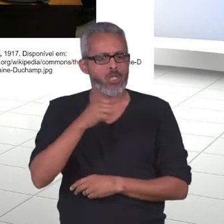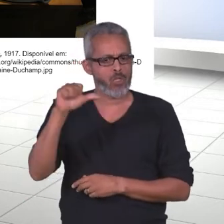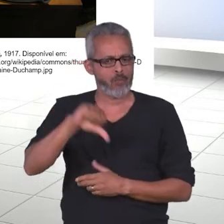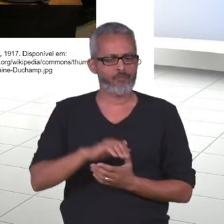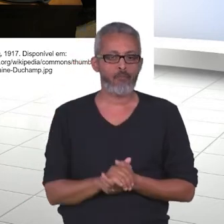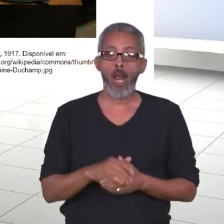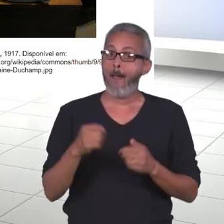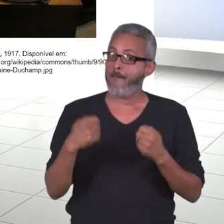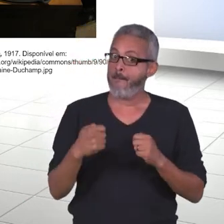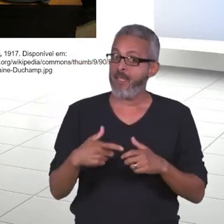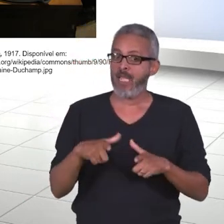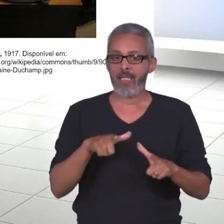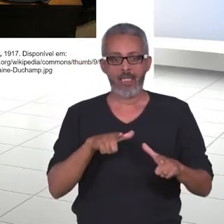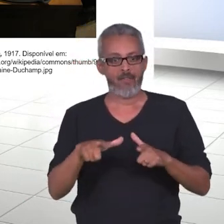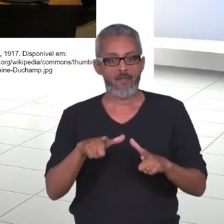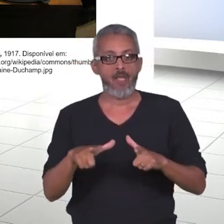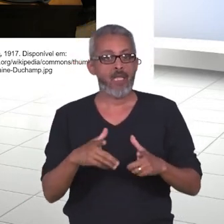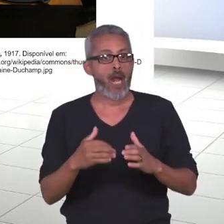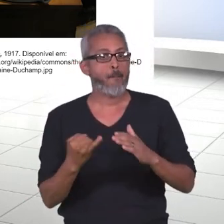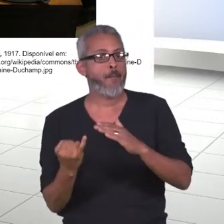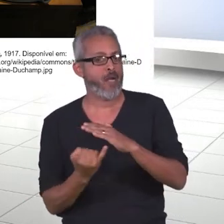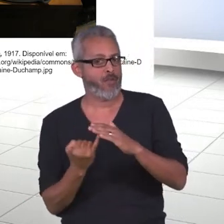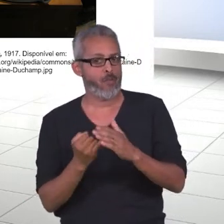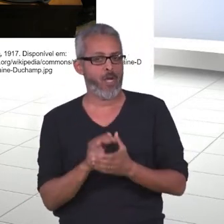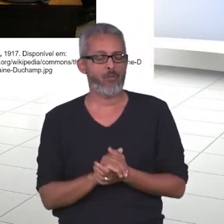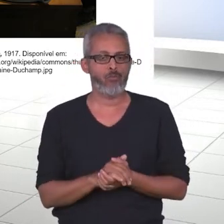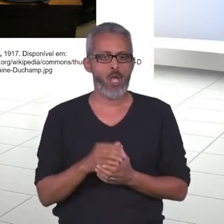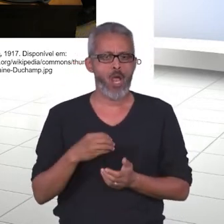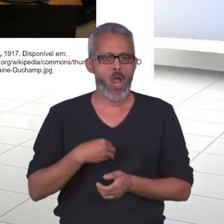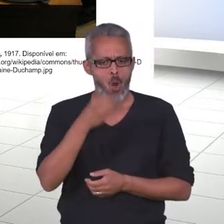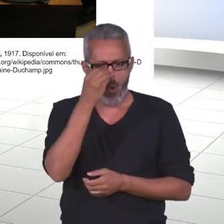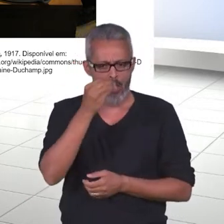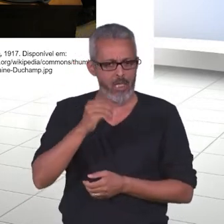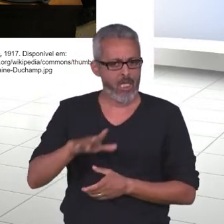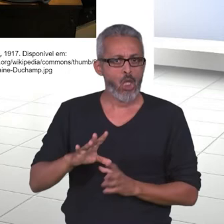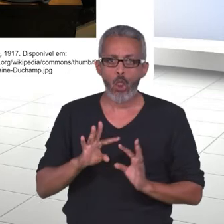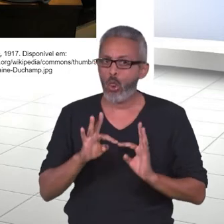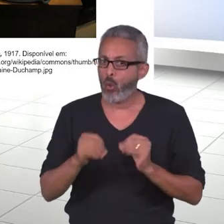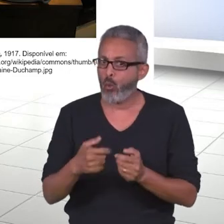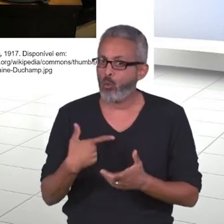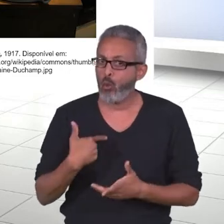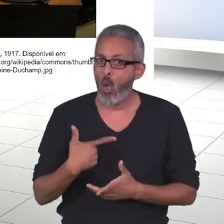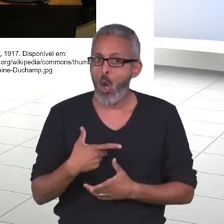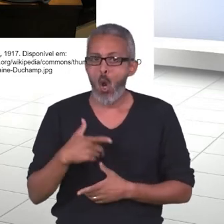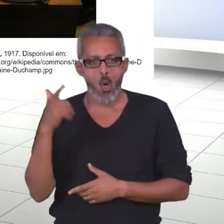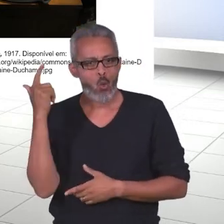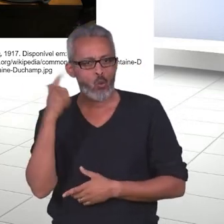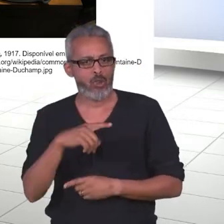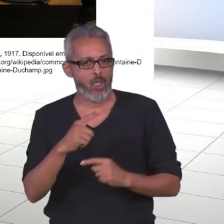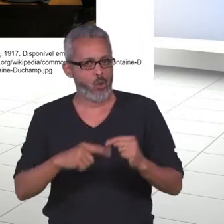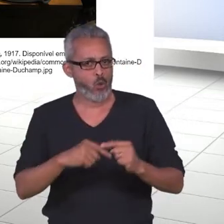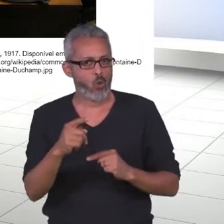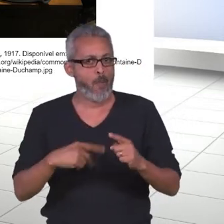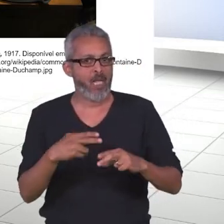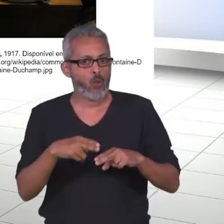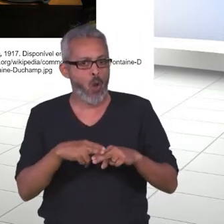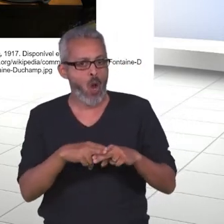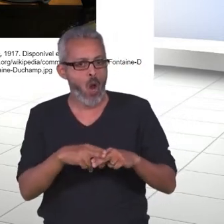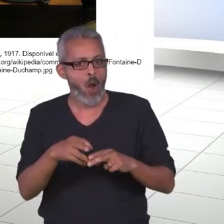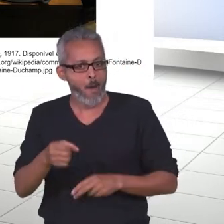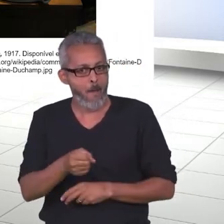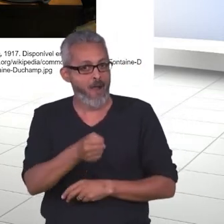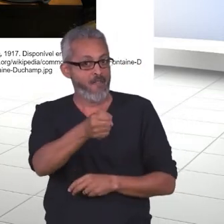e contra todos. Eles, inclusive, disseram que eram contra os manifestos, mas eles